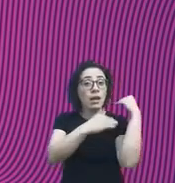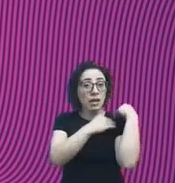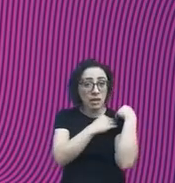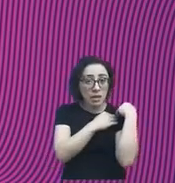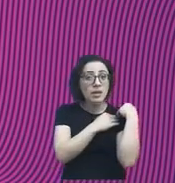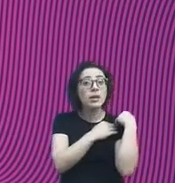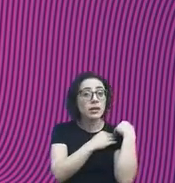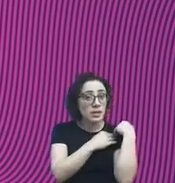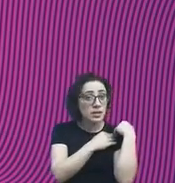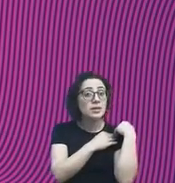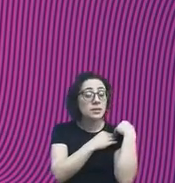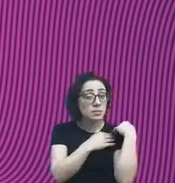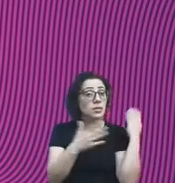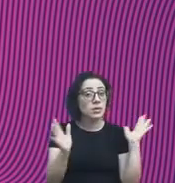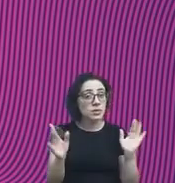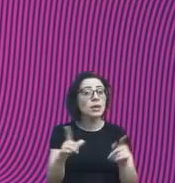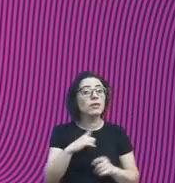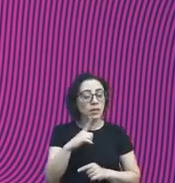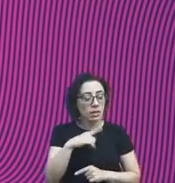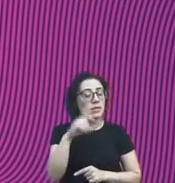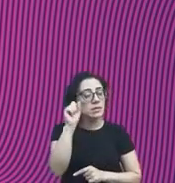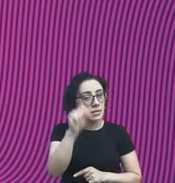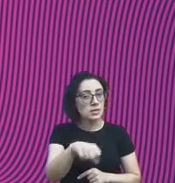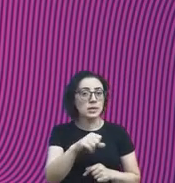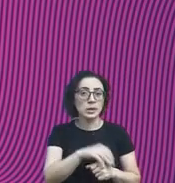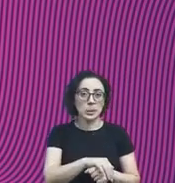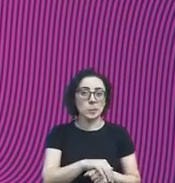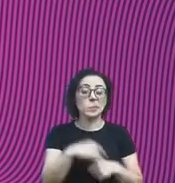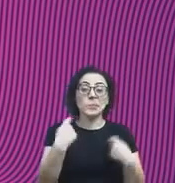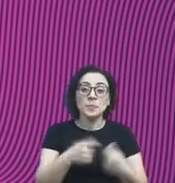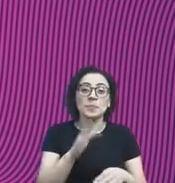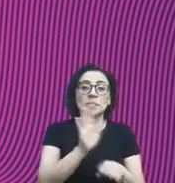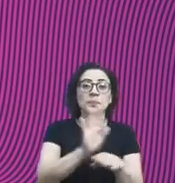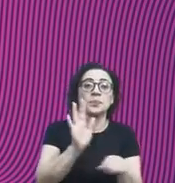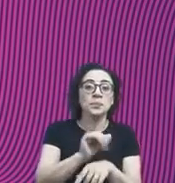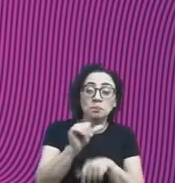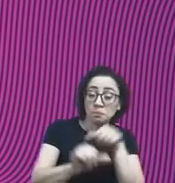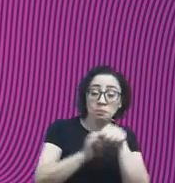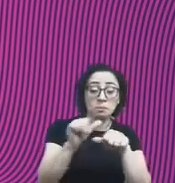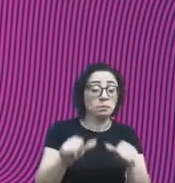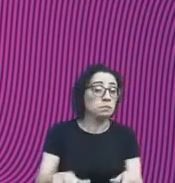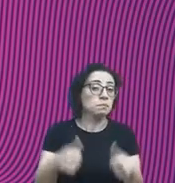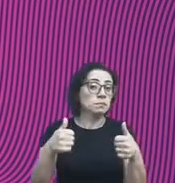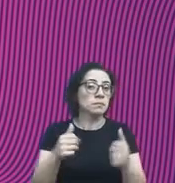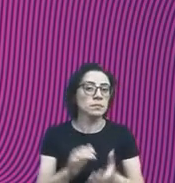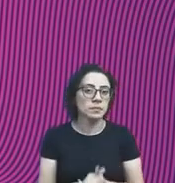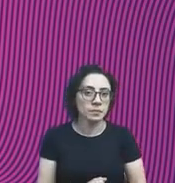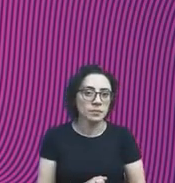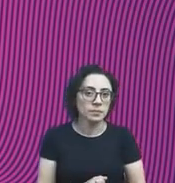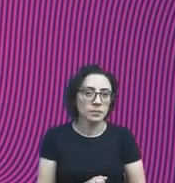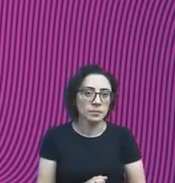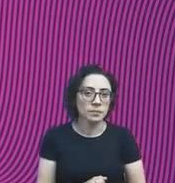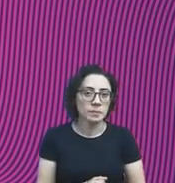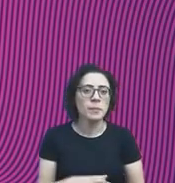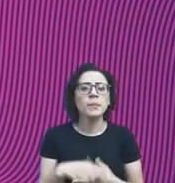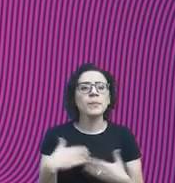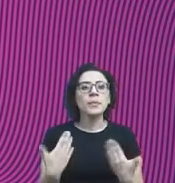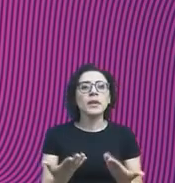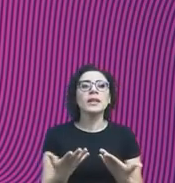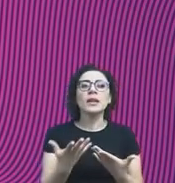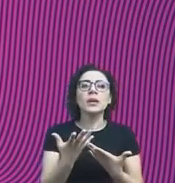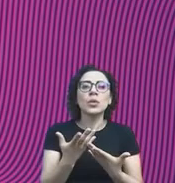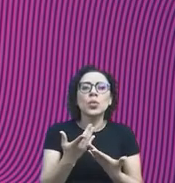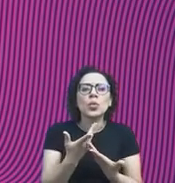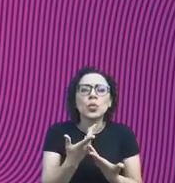de coisas. Os movimentos empresariais que ocorrem dentro dessa matriótica, né,